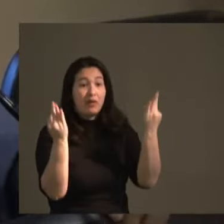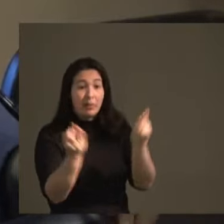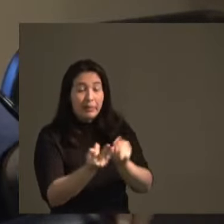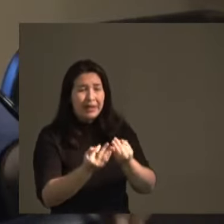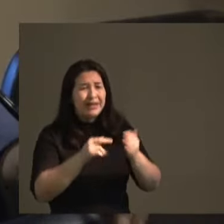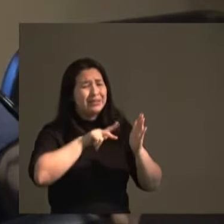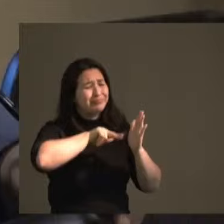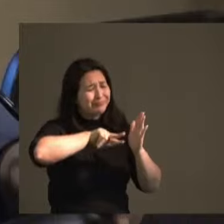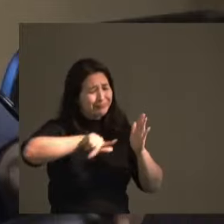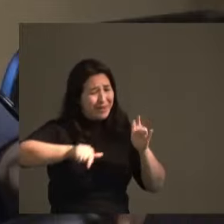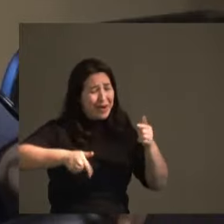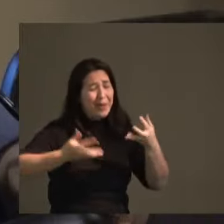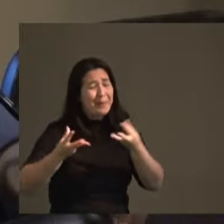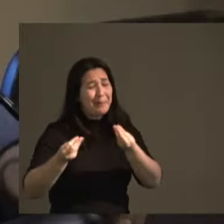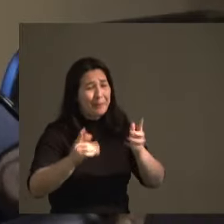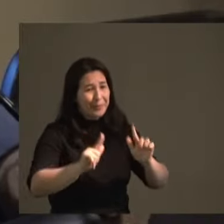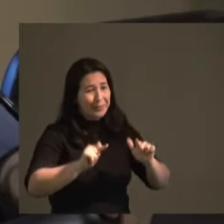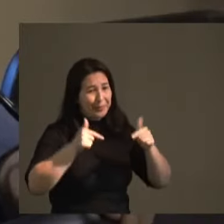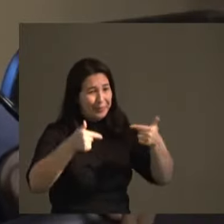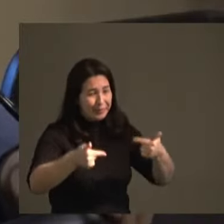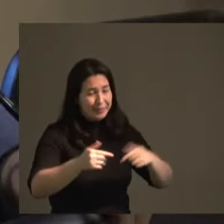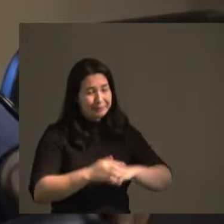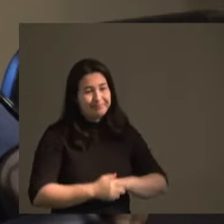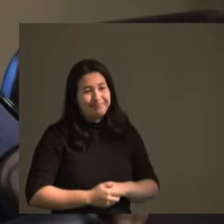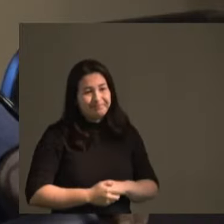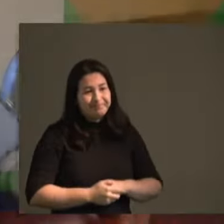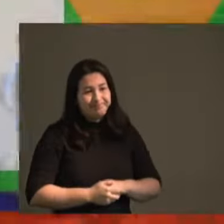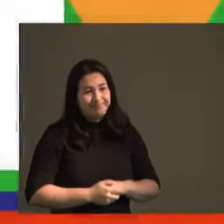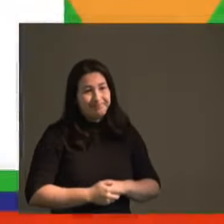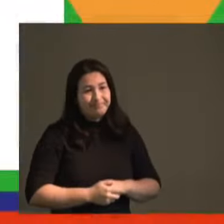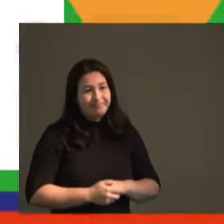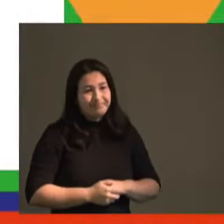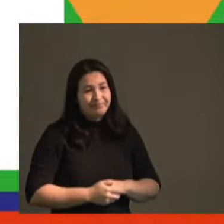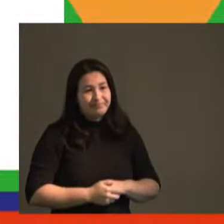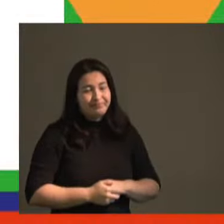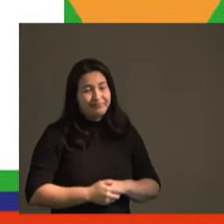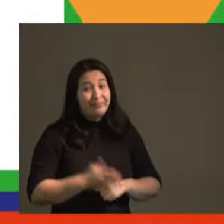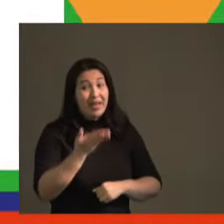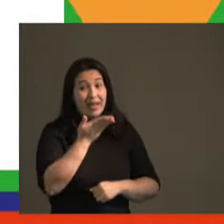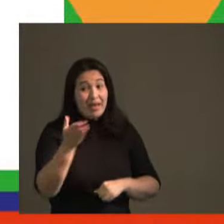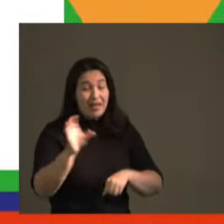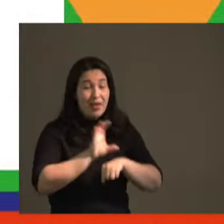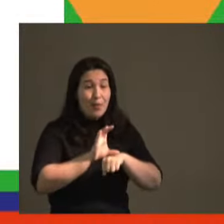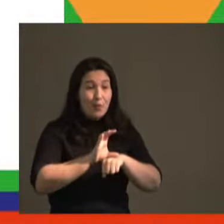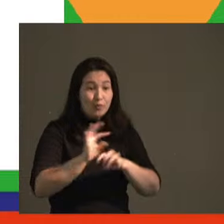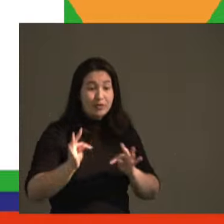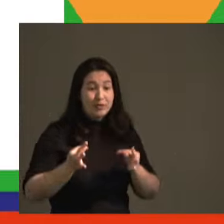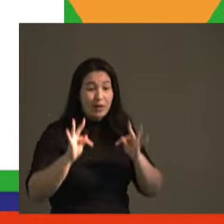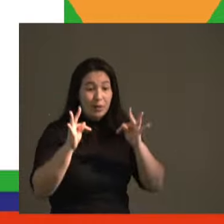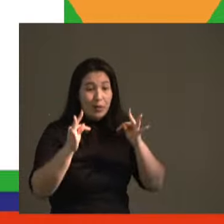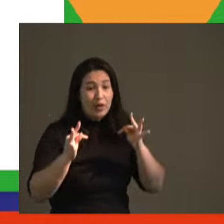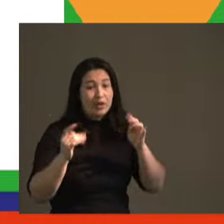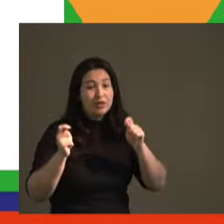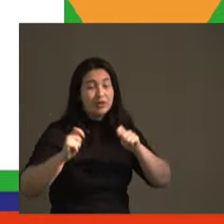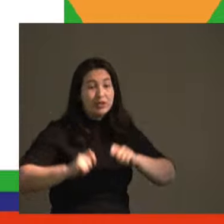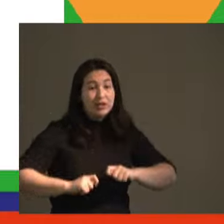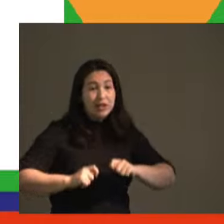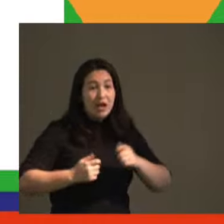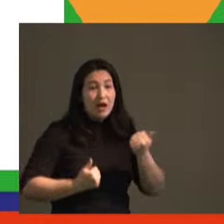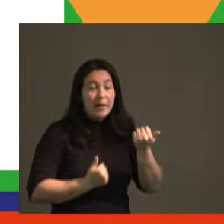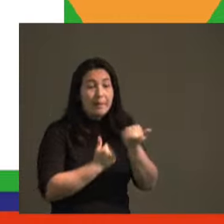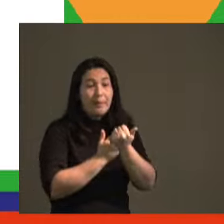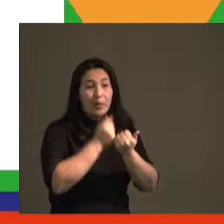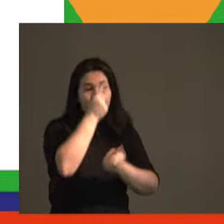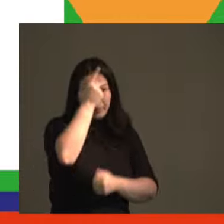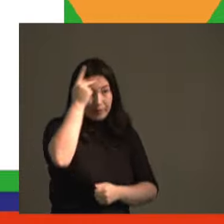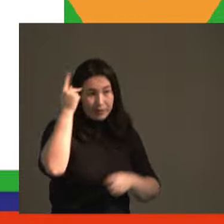vem aí uma série de ações. Vamos lá. Formação de 2 mil agentes em tecnologia de emprego com apoio, para atuar no apoio para pessoas